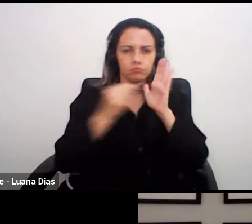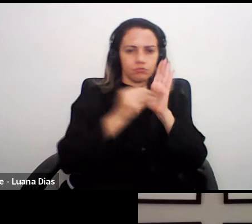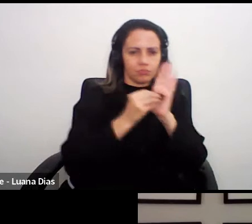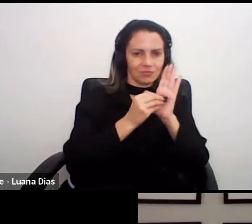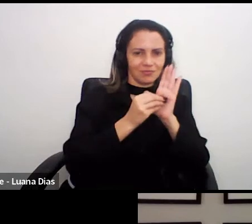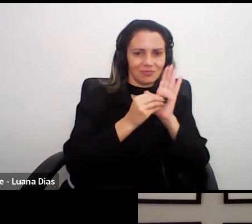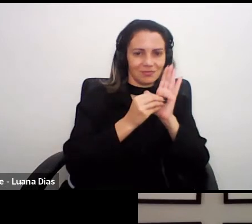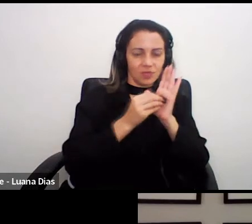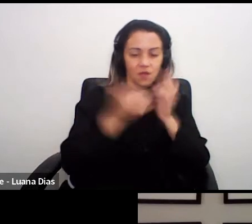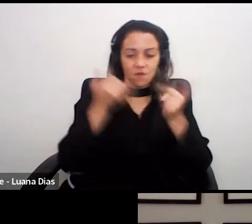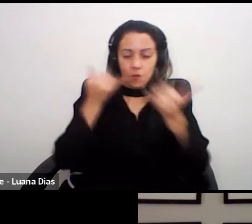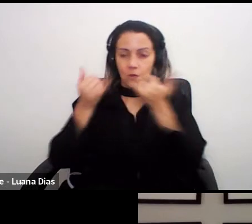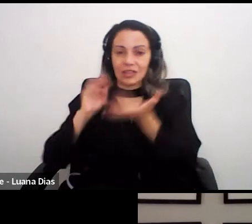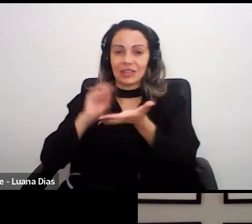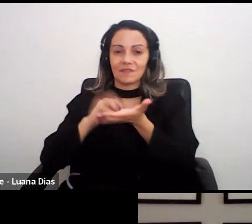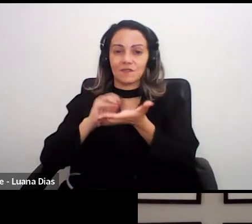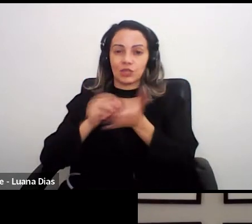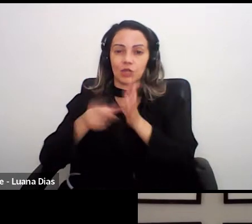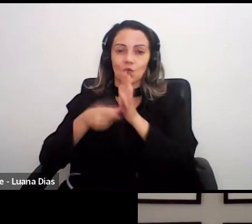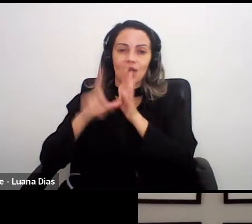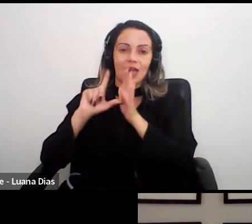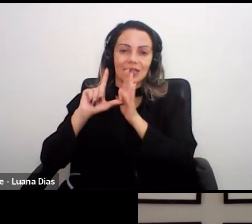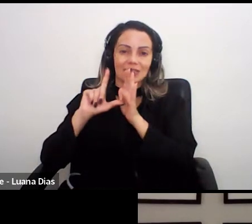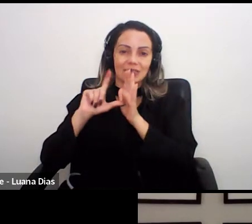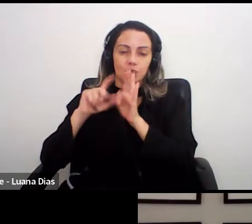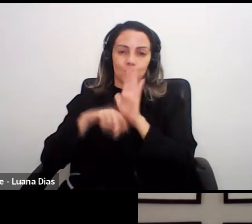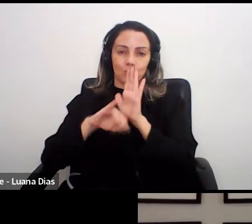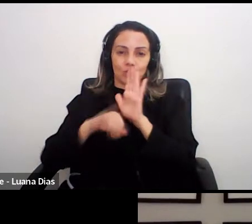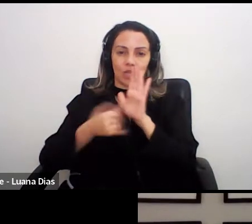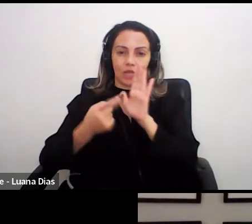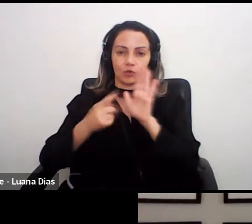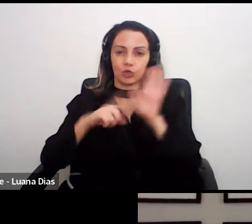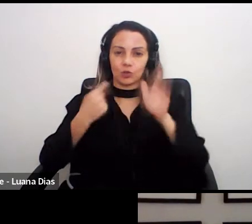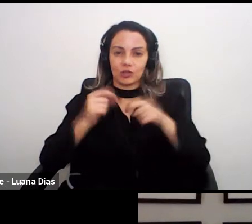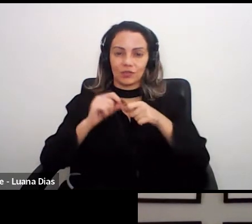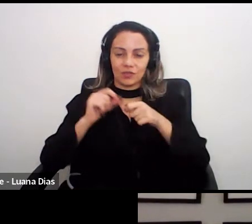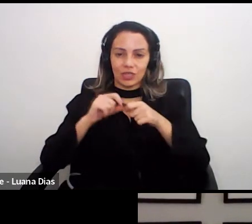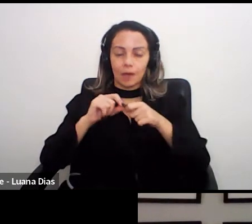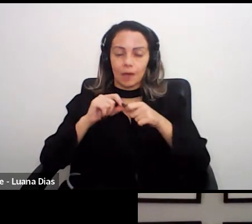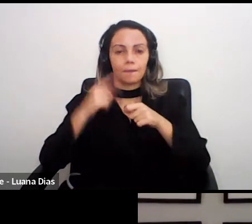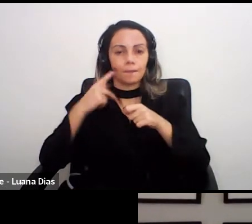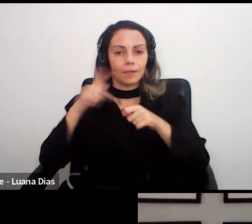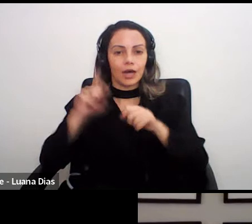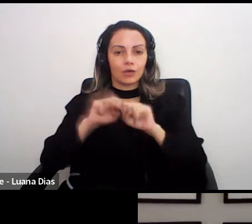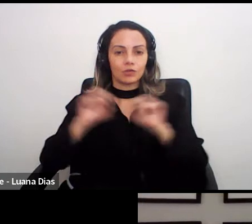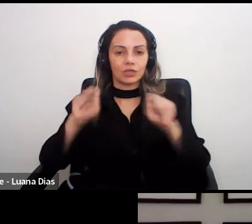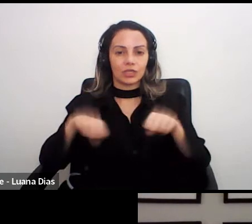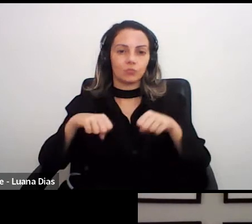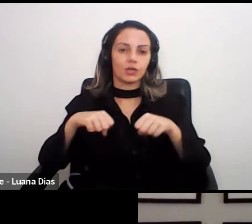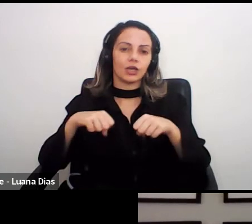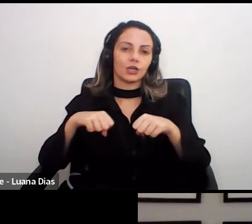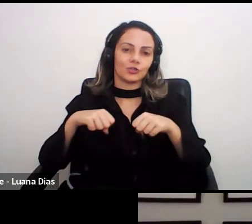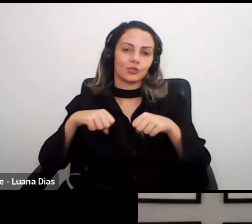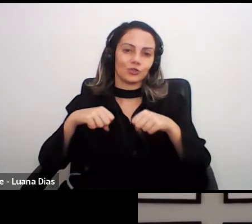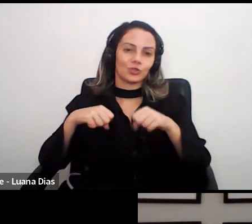desenhou para o sistema, nosso sistema judiciário aqui. Então, vejam,